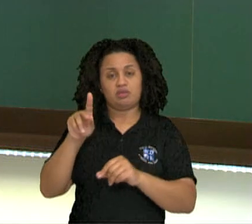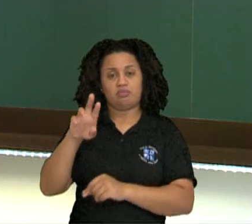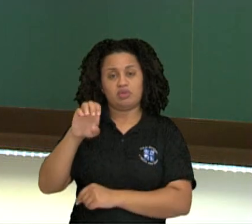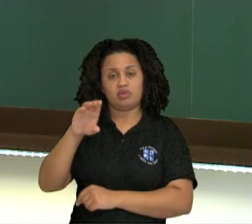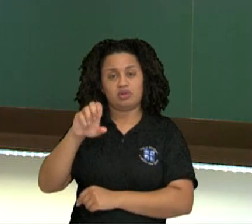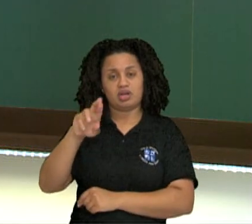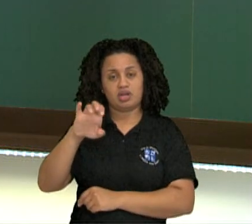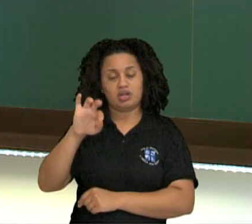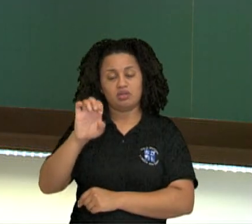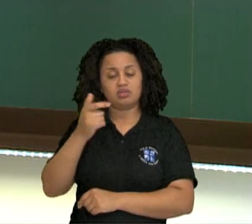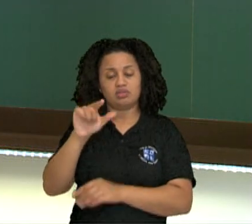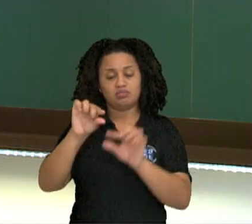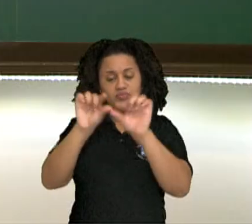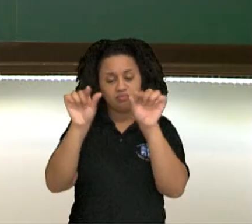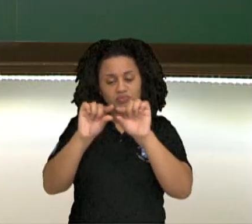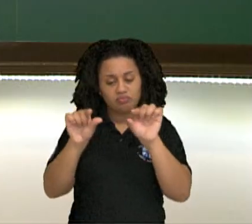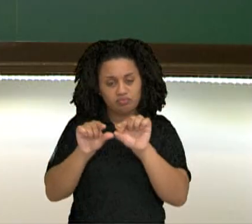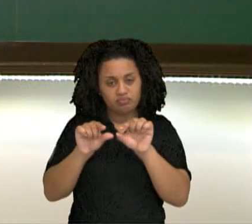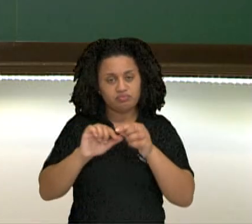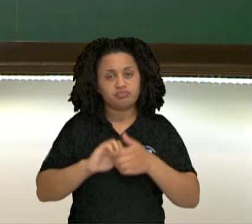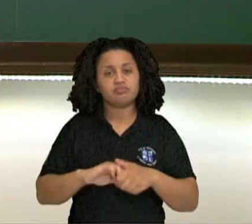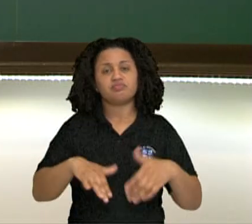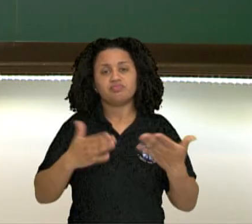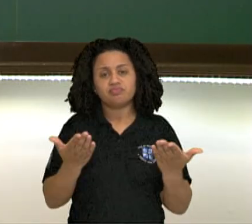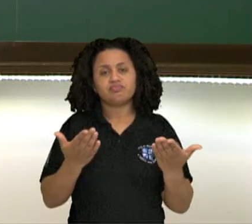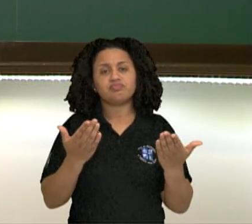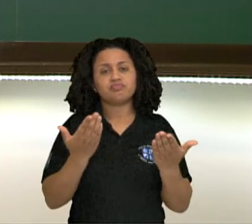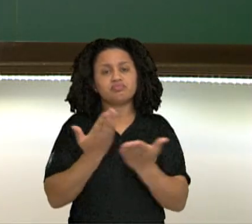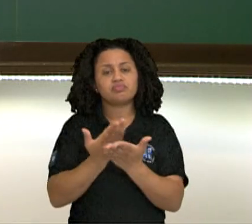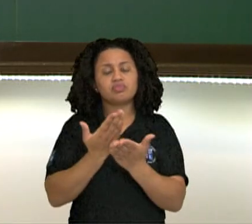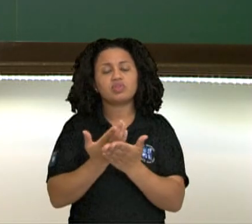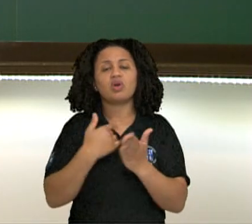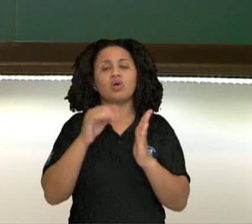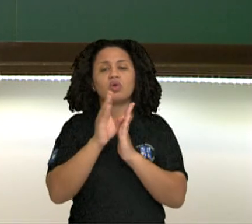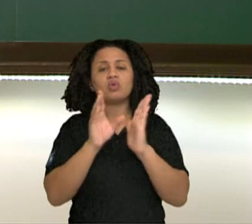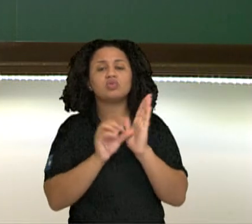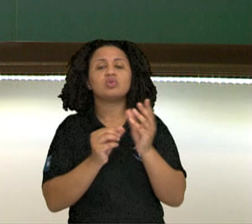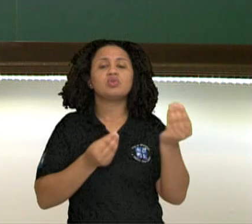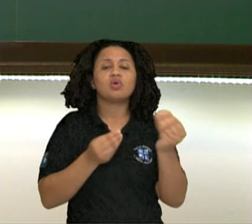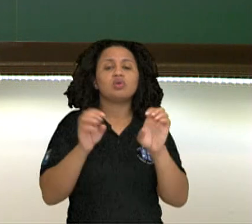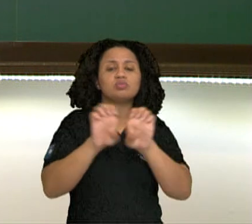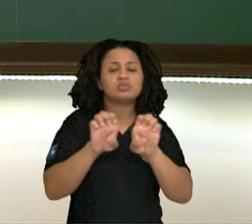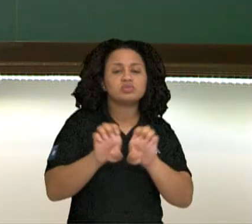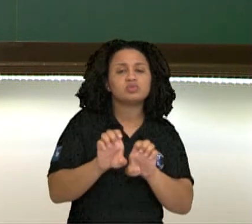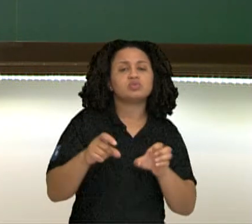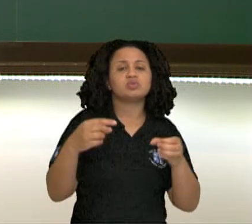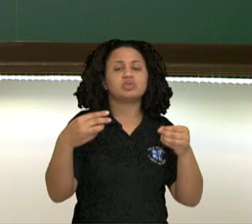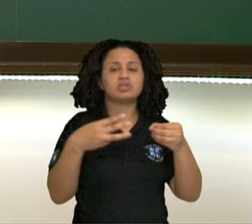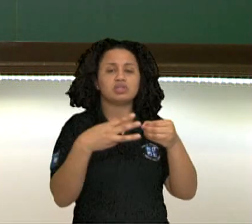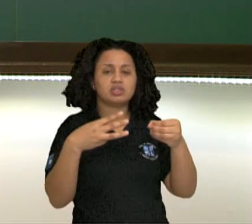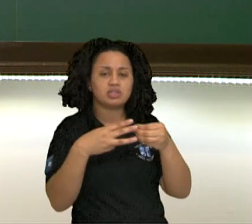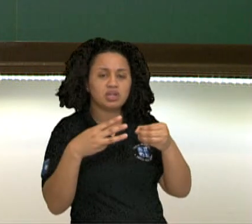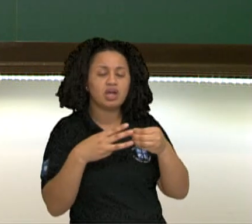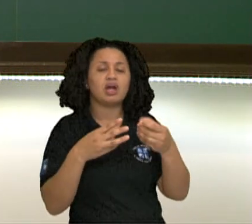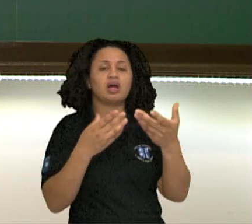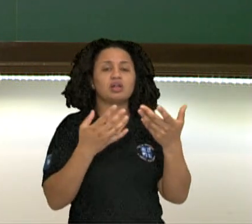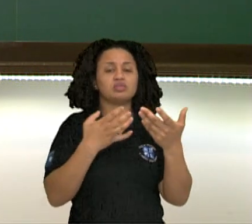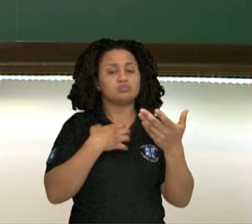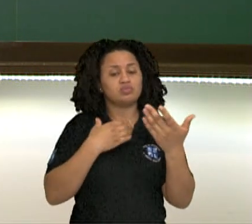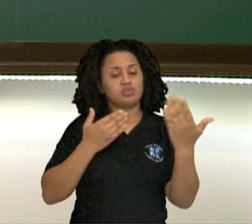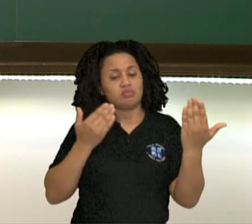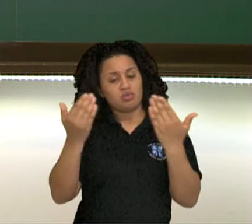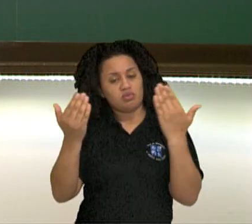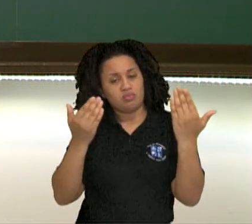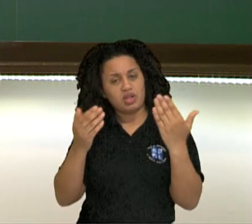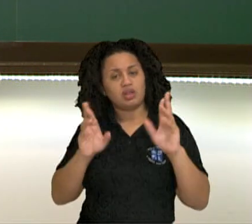chamadas organelas menor nossa ok pessoal então nessa nessa hora gente falou então sobre a estrutura da célula algumas organelas uma ideia geral um